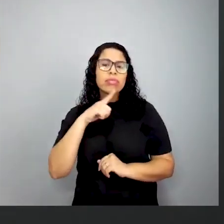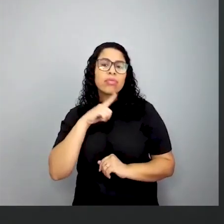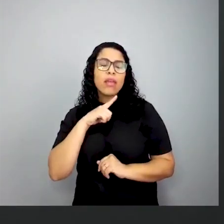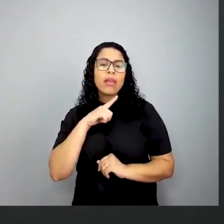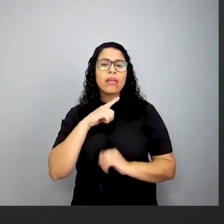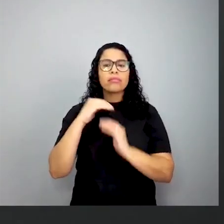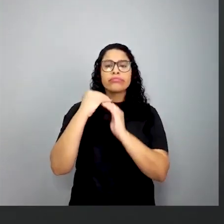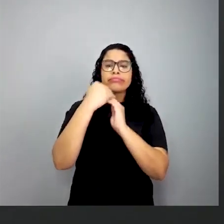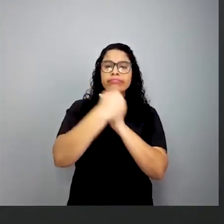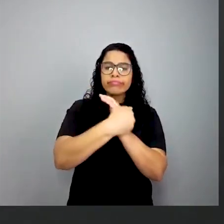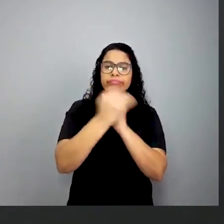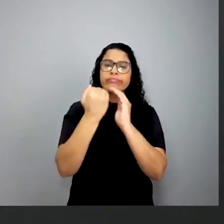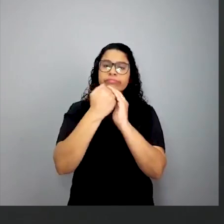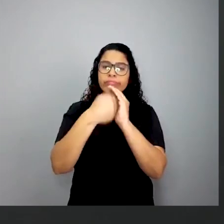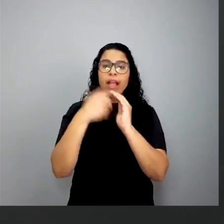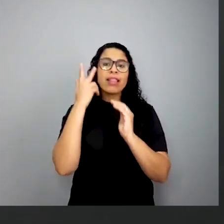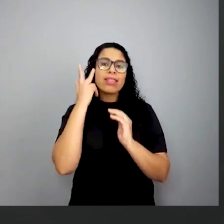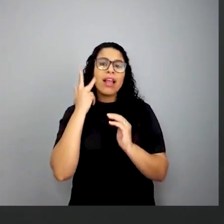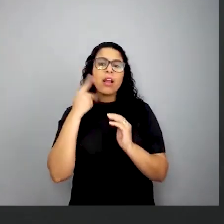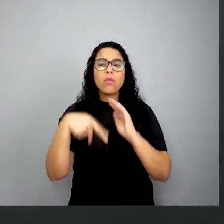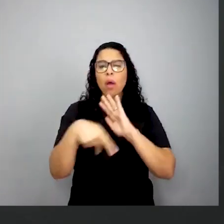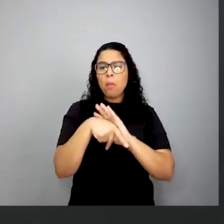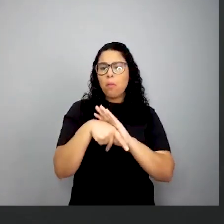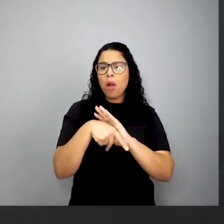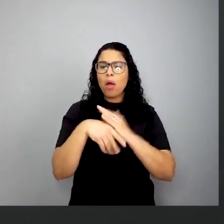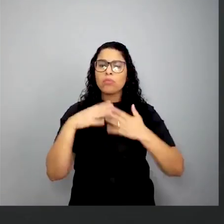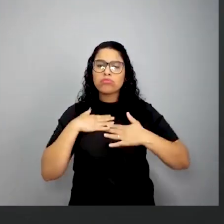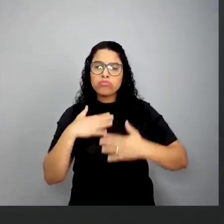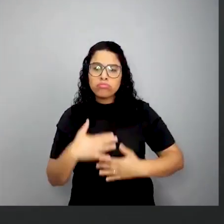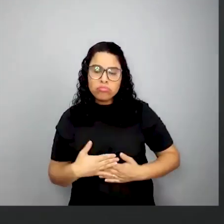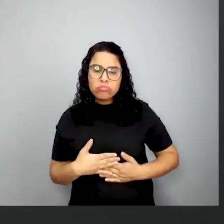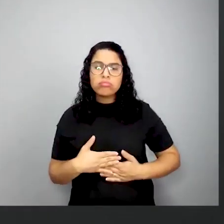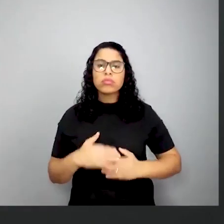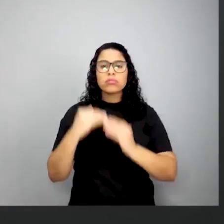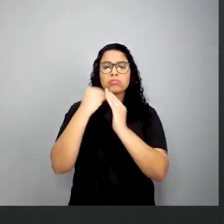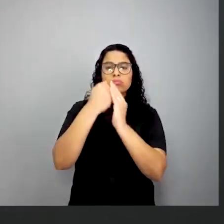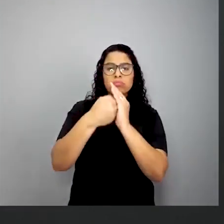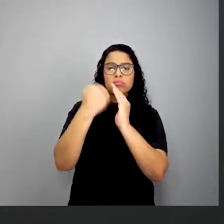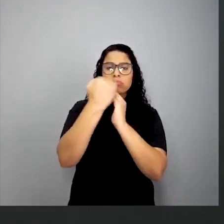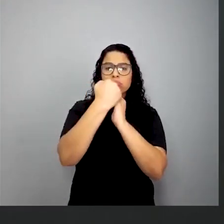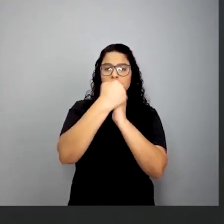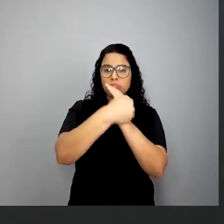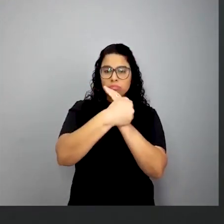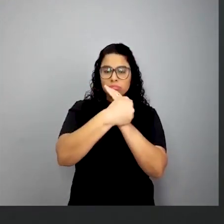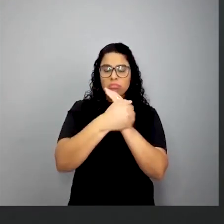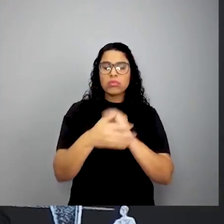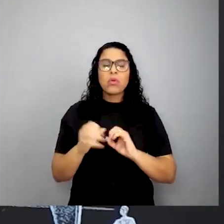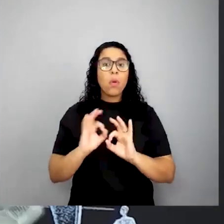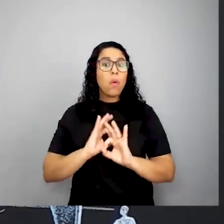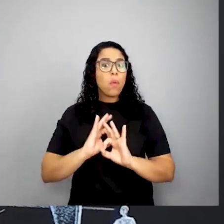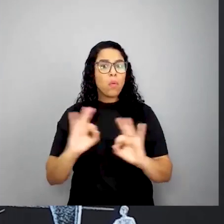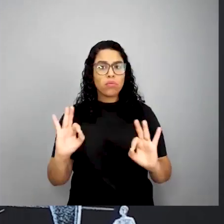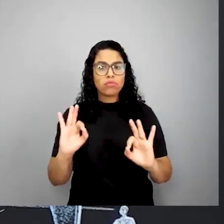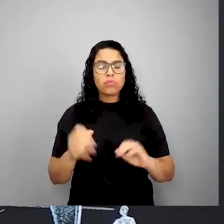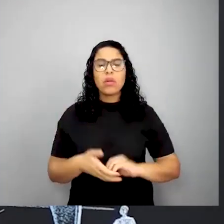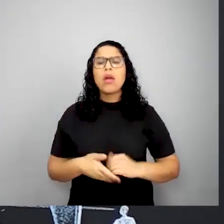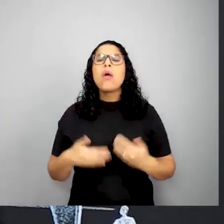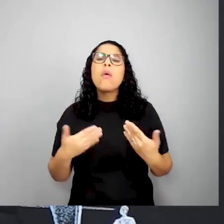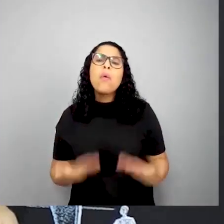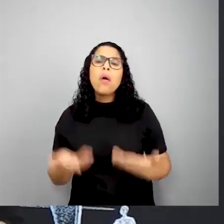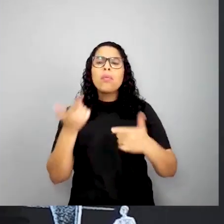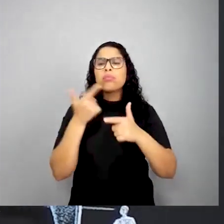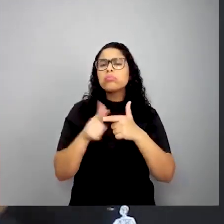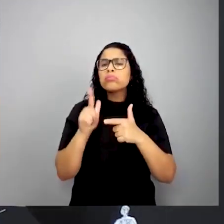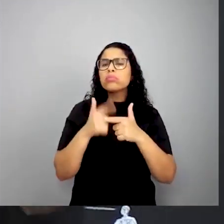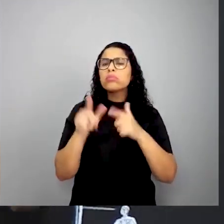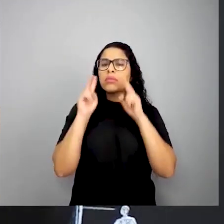as lentes naturais dos nossos olhos, a lente é o cristalino, a córnea, que é convergente, ótimo. Quais problemas